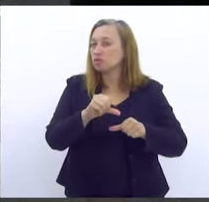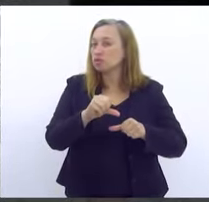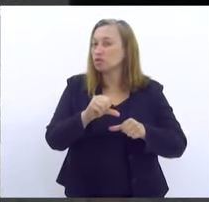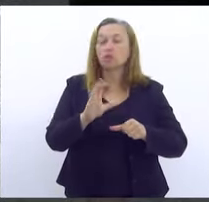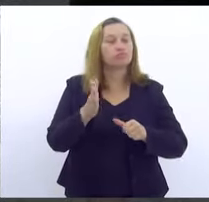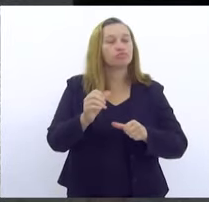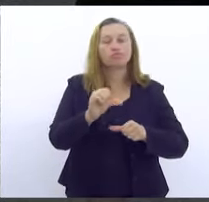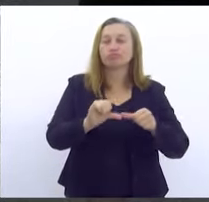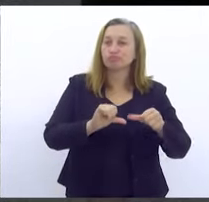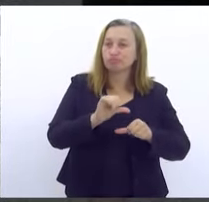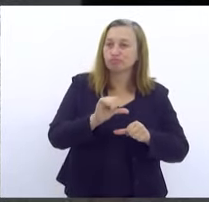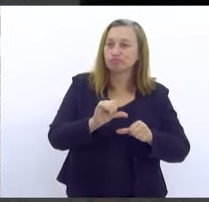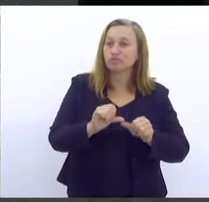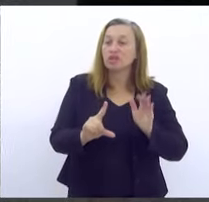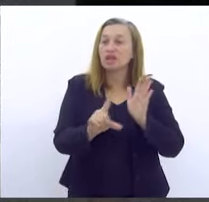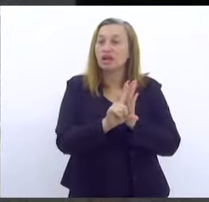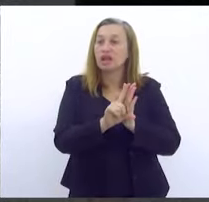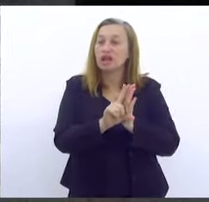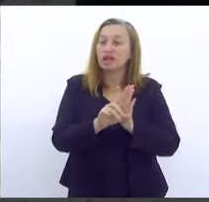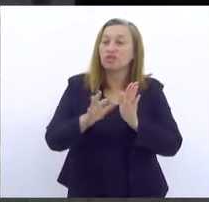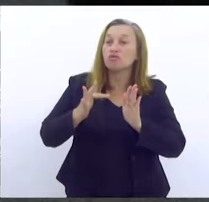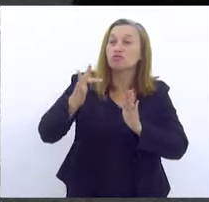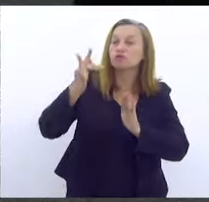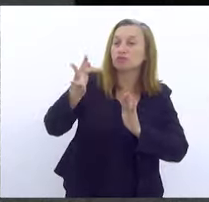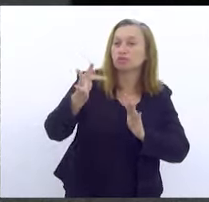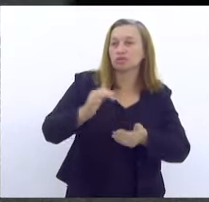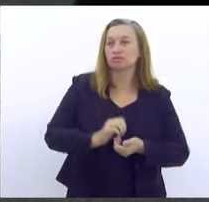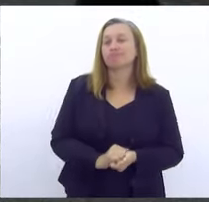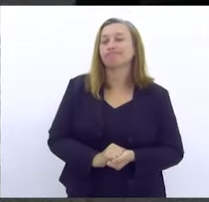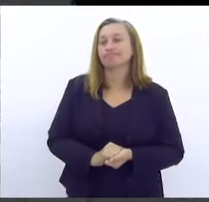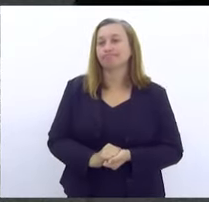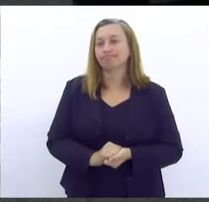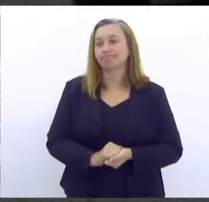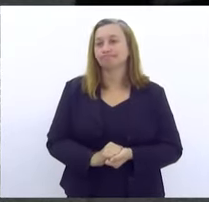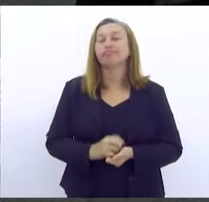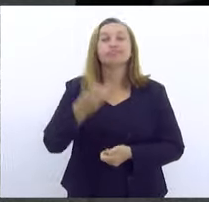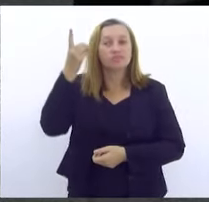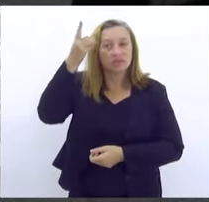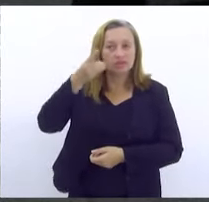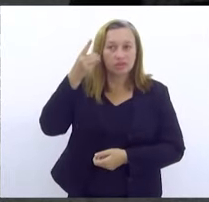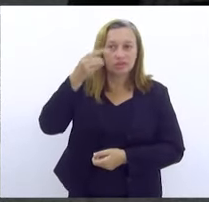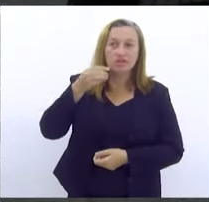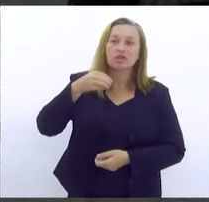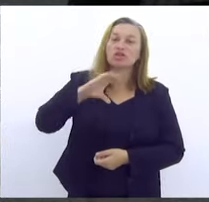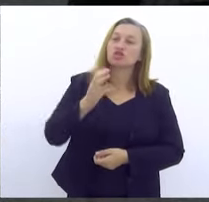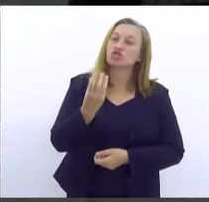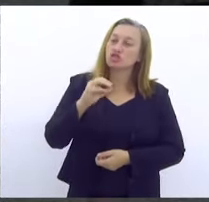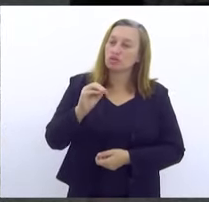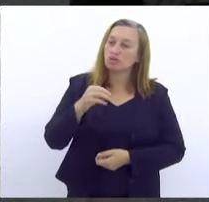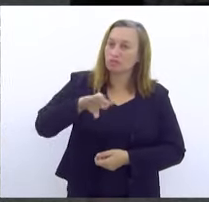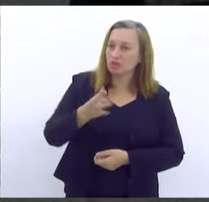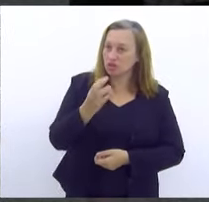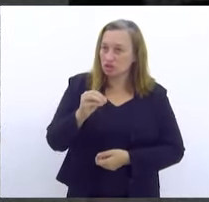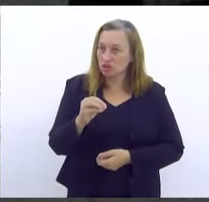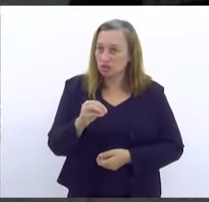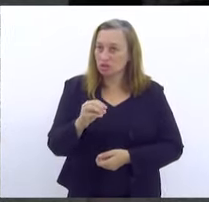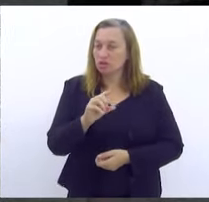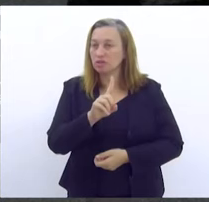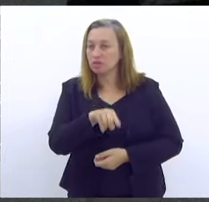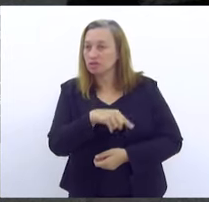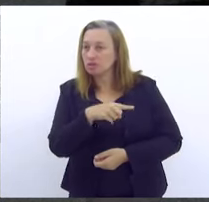na legislação posterior. Tanto é, quando o deputado Chico Machado